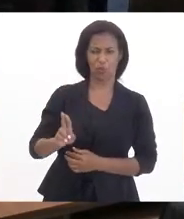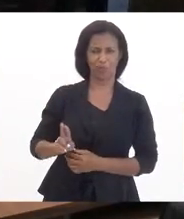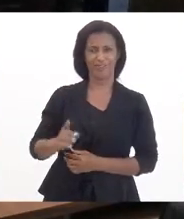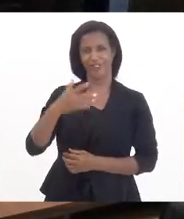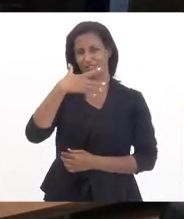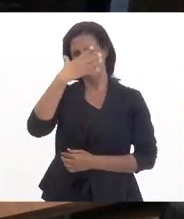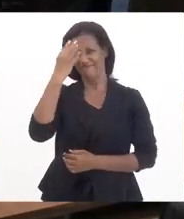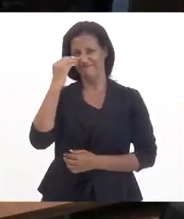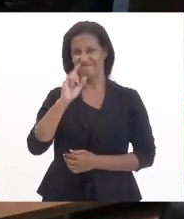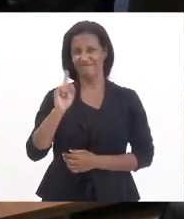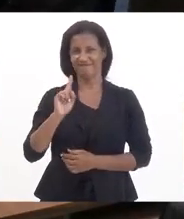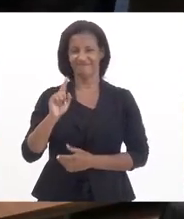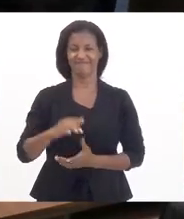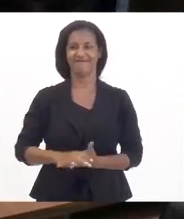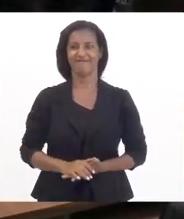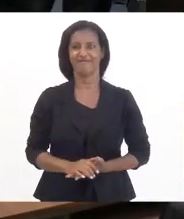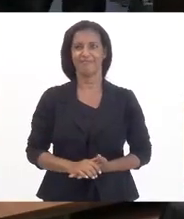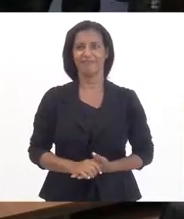alguns aqui que eu...